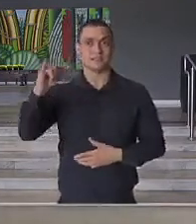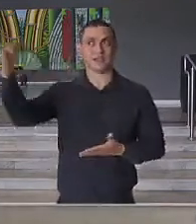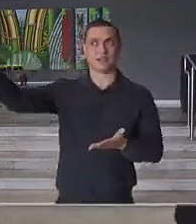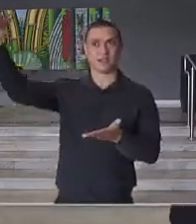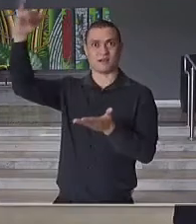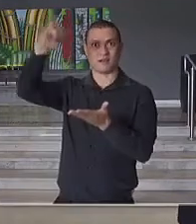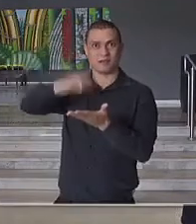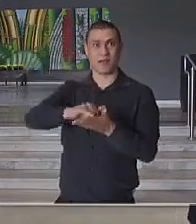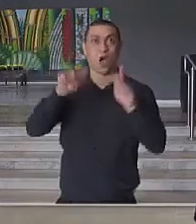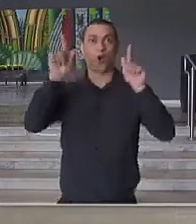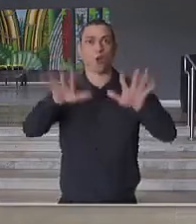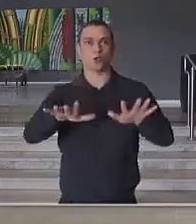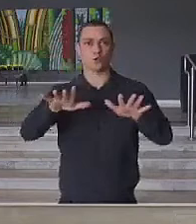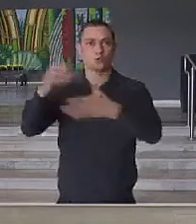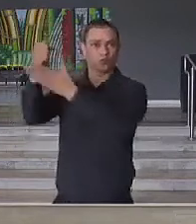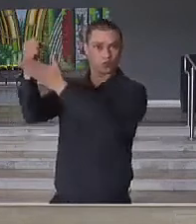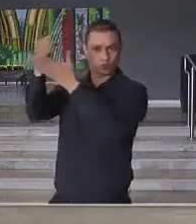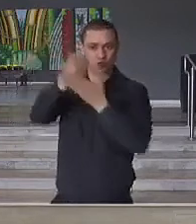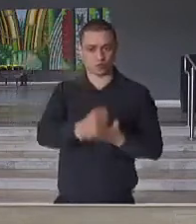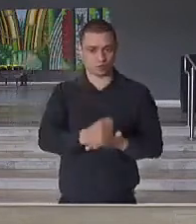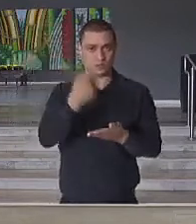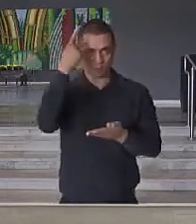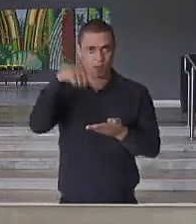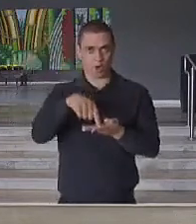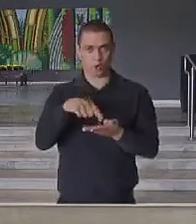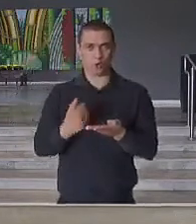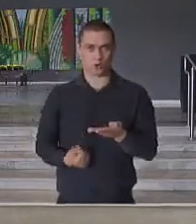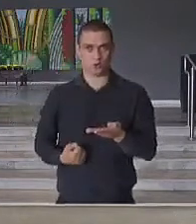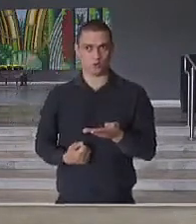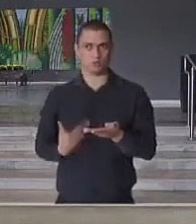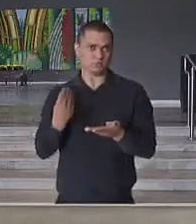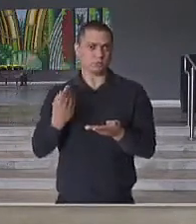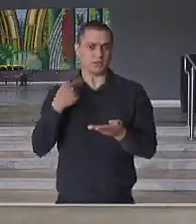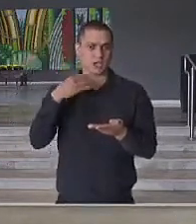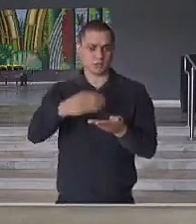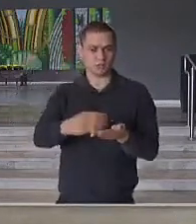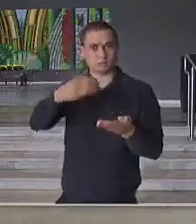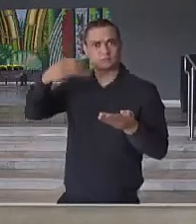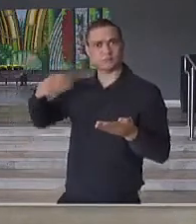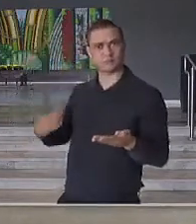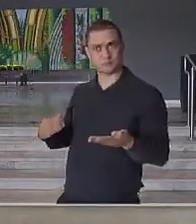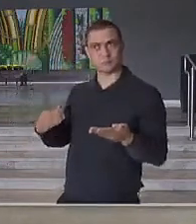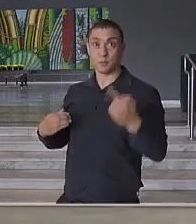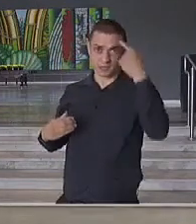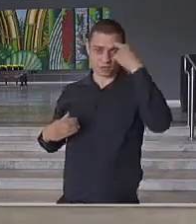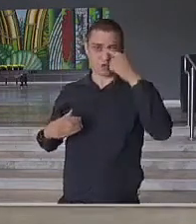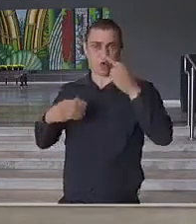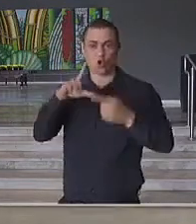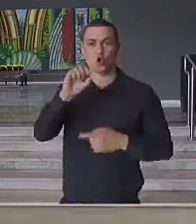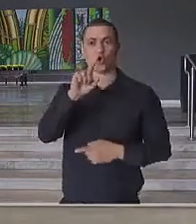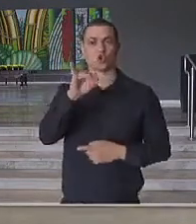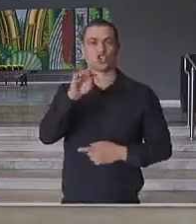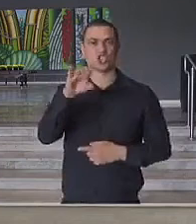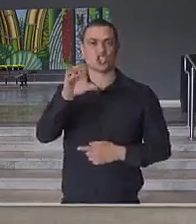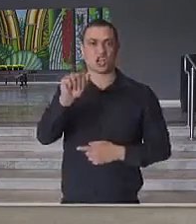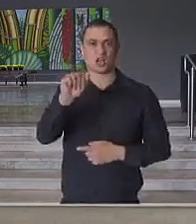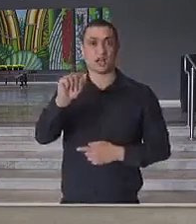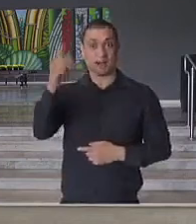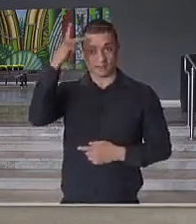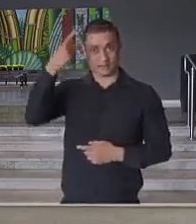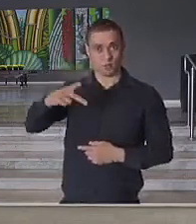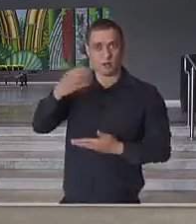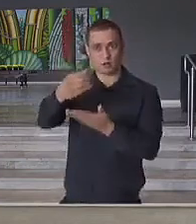no Aeroporto Internacional de Guarulhos, em São Paulo, é de se supor, na boa logística, que as vacinas de São